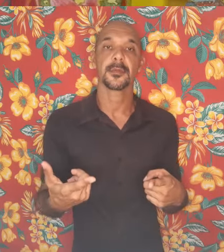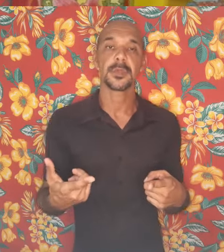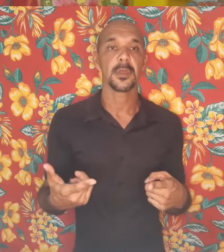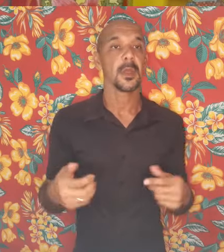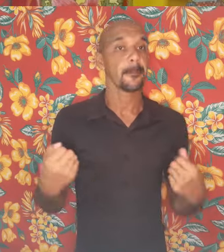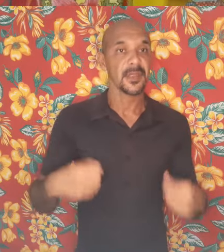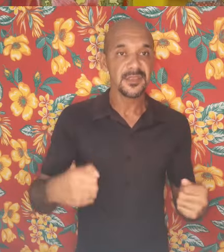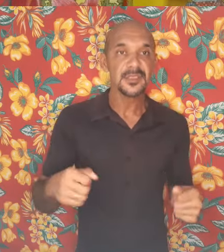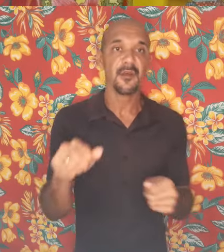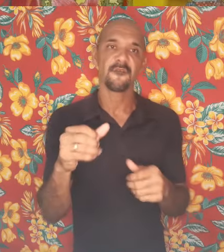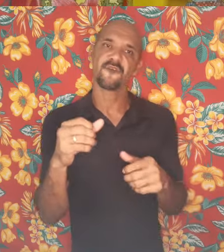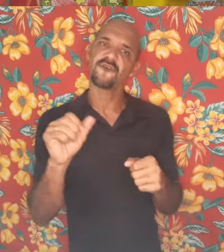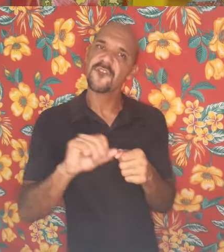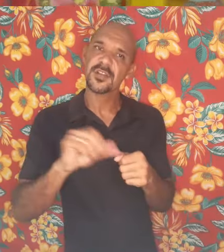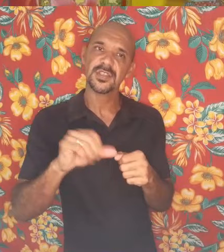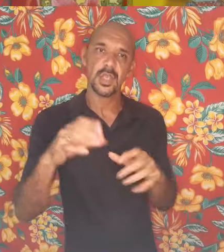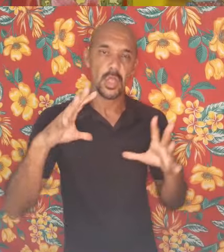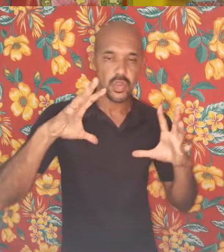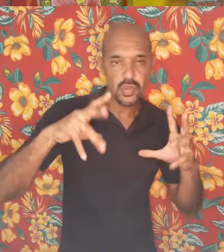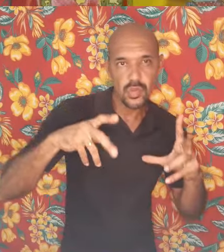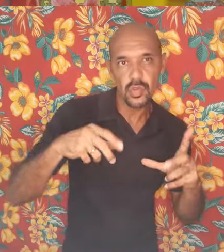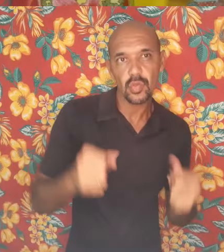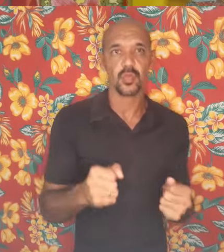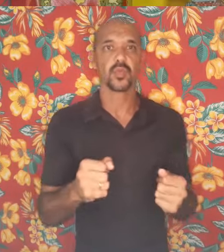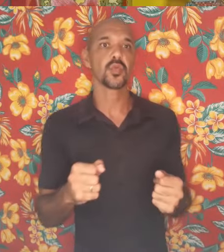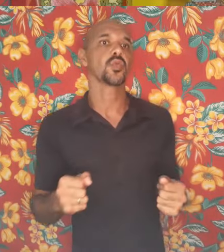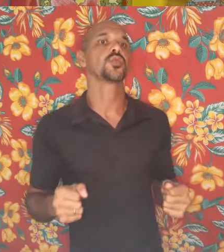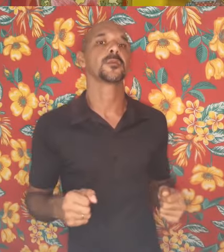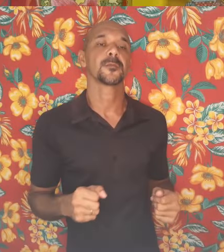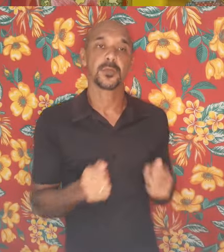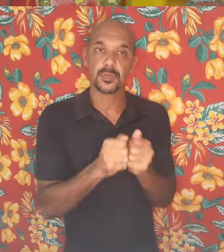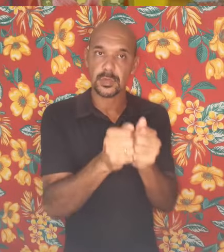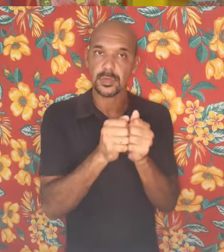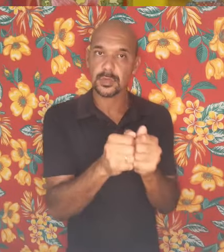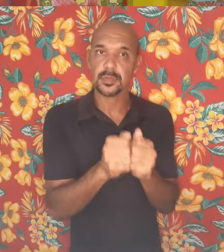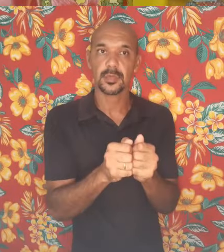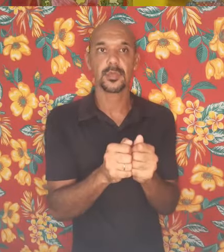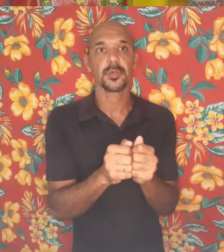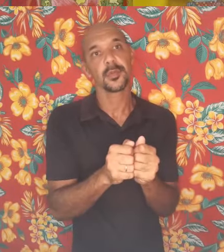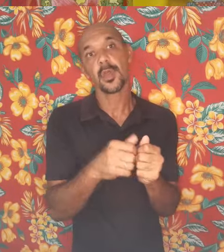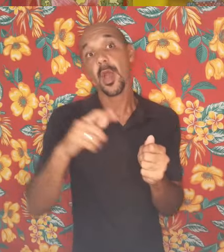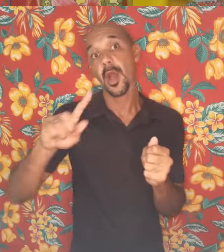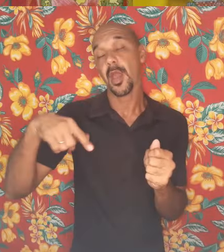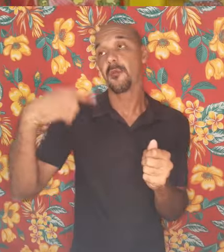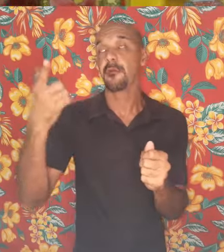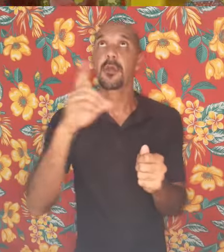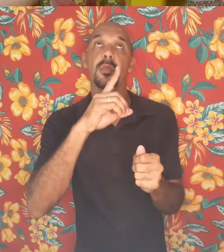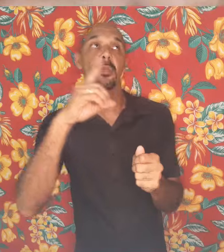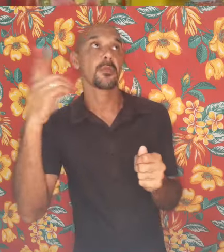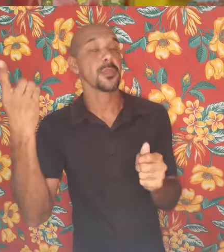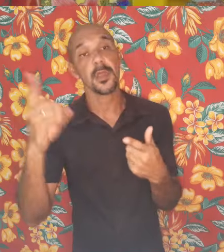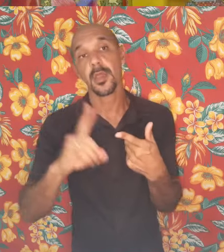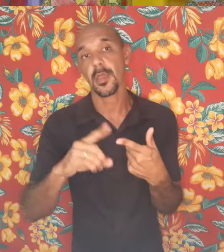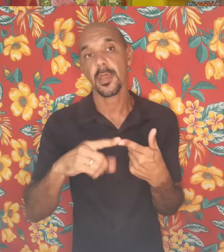junto. O processo de acabamento ele demora mais dias. Então, se a gente faz a cabeça num dia, começa a fazer o acabamento para depois